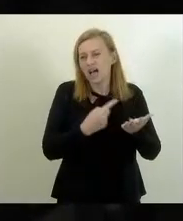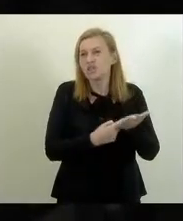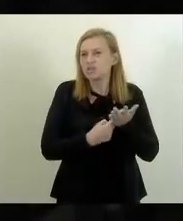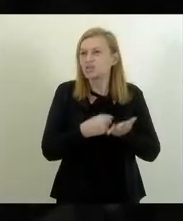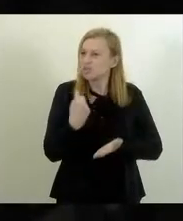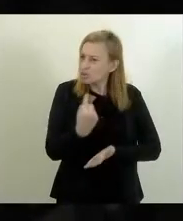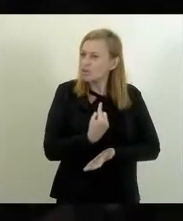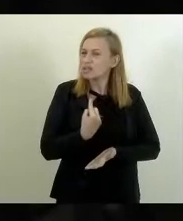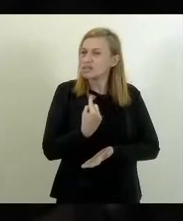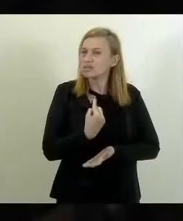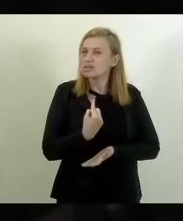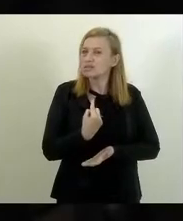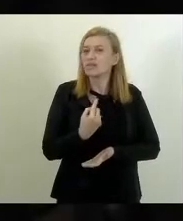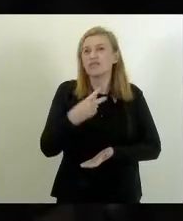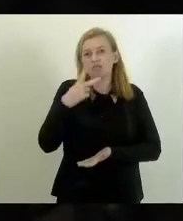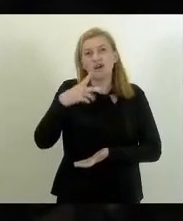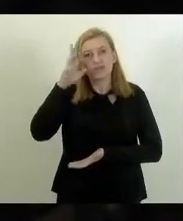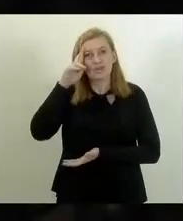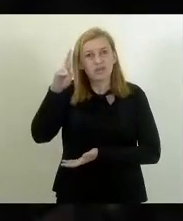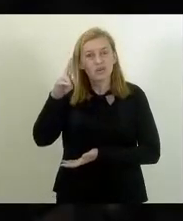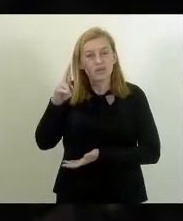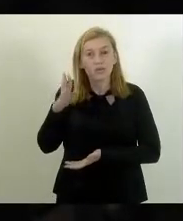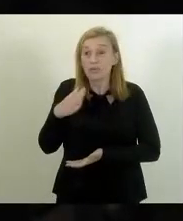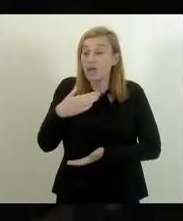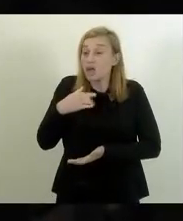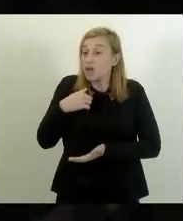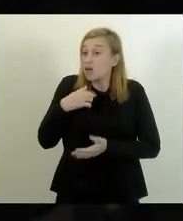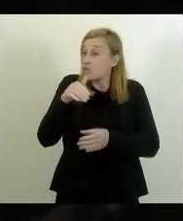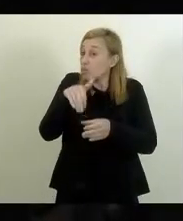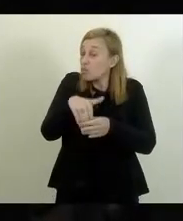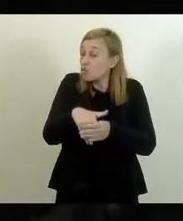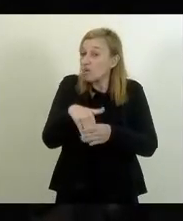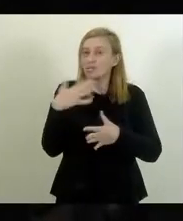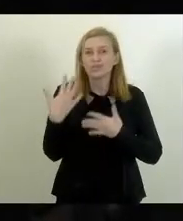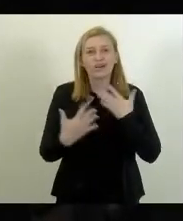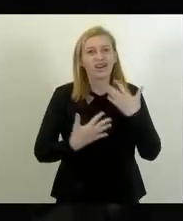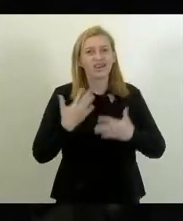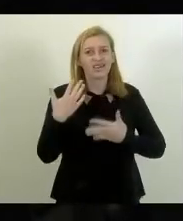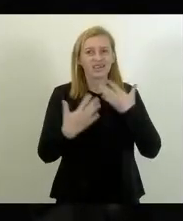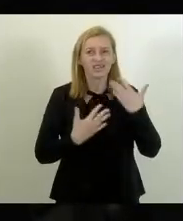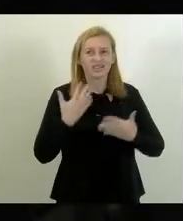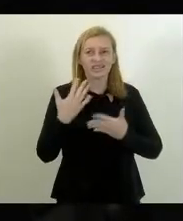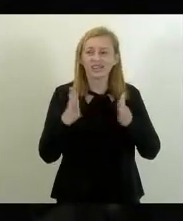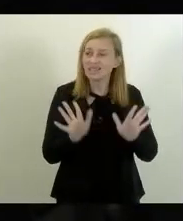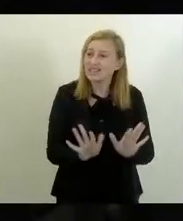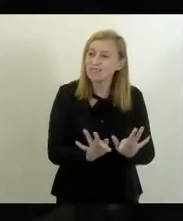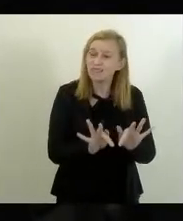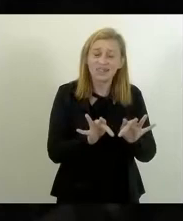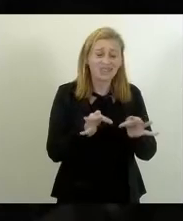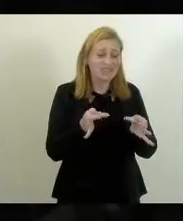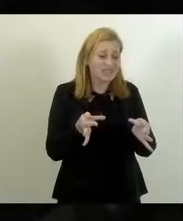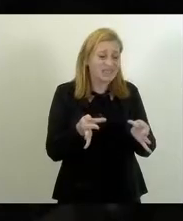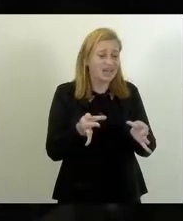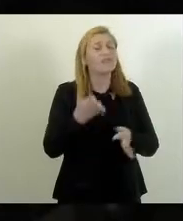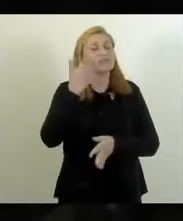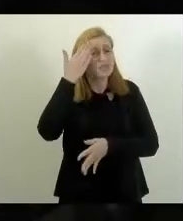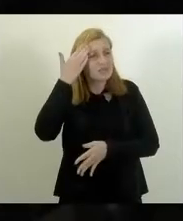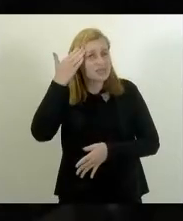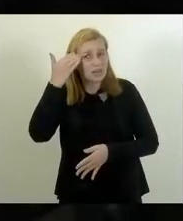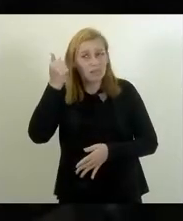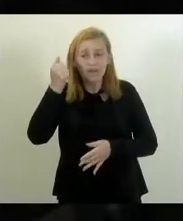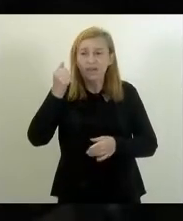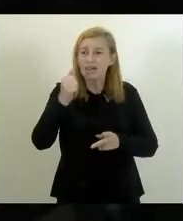Senhor. Então, não, eu faço meu voto com alegria pela simplicidade, pelo saber popular,